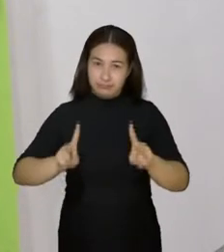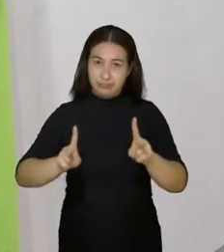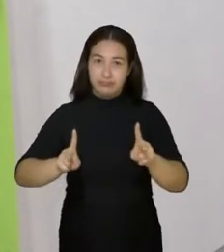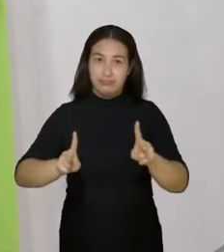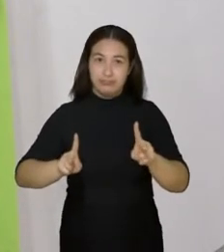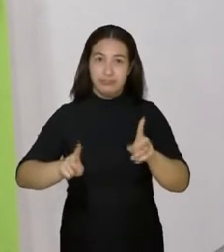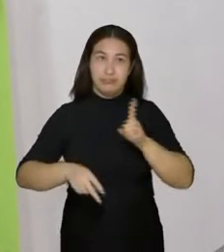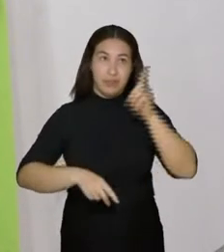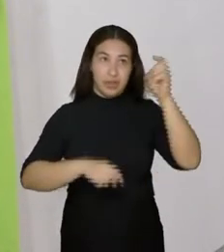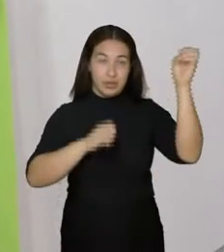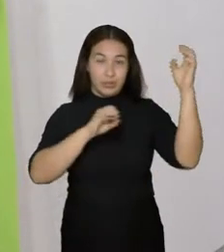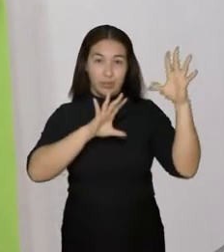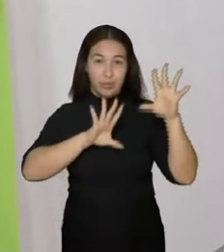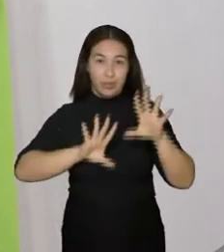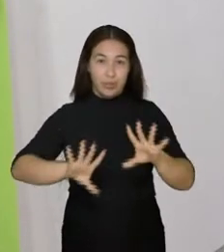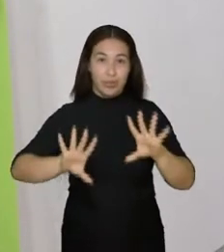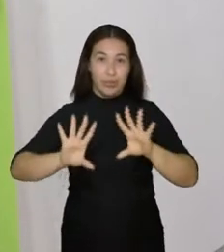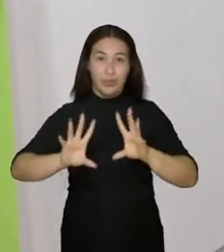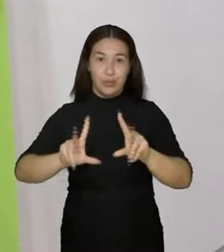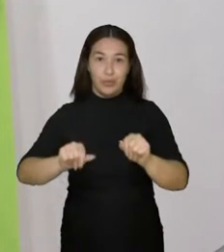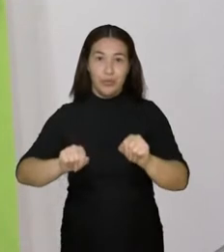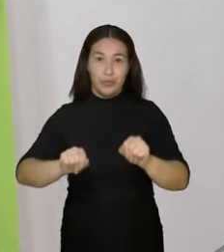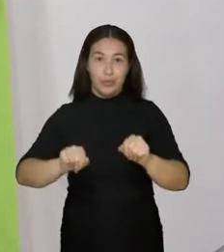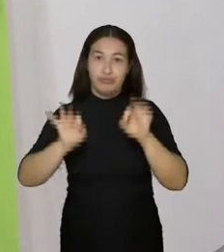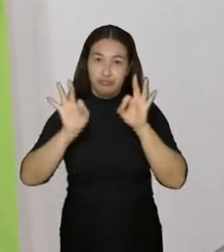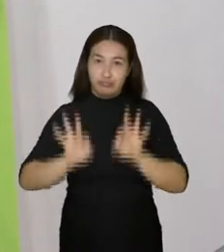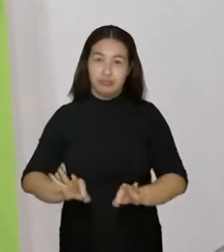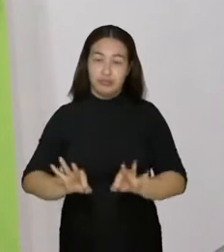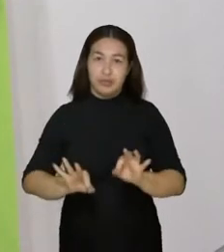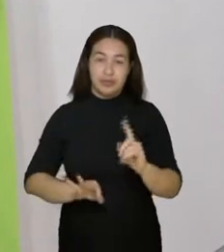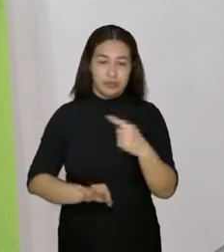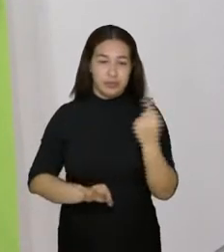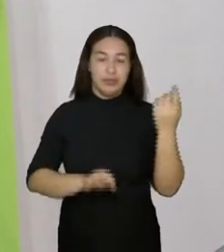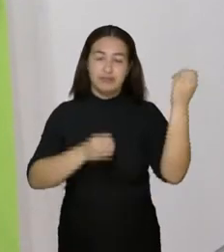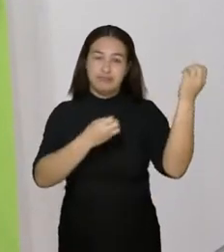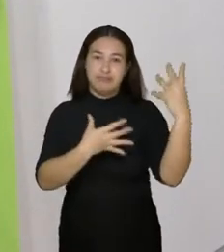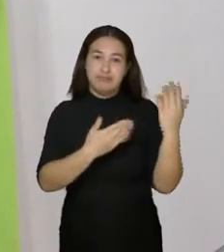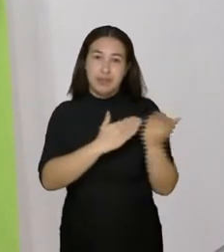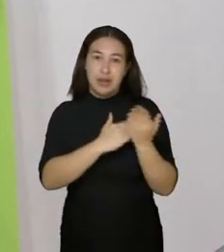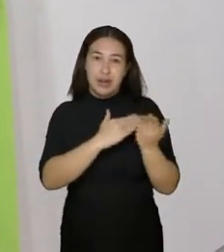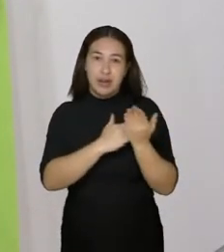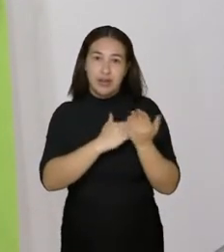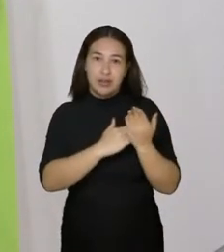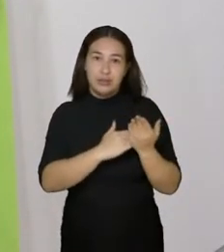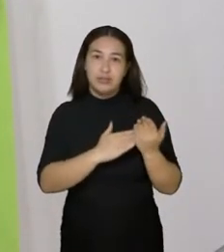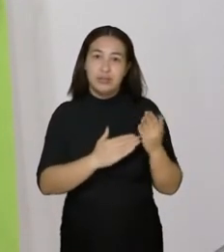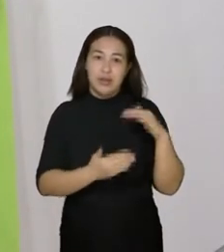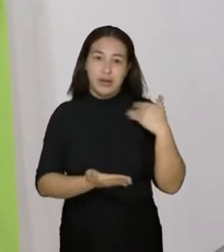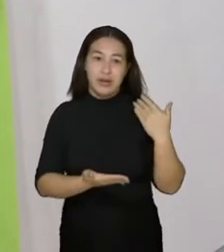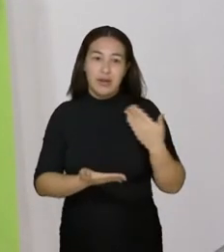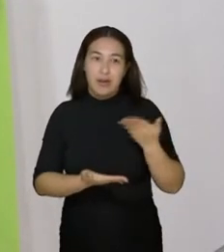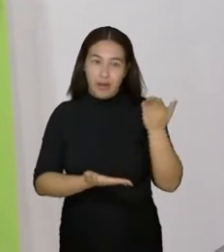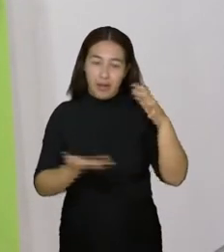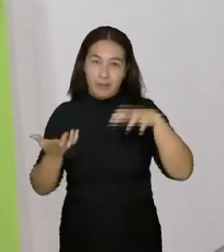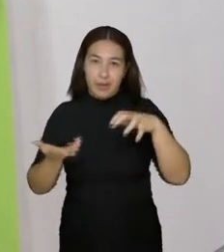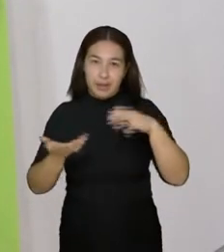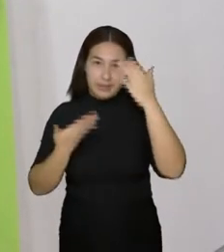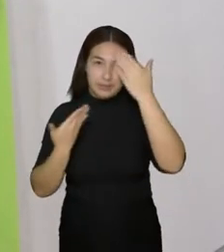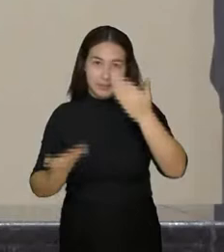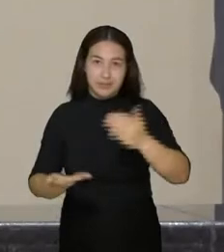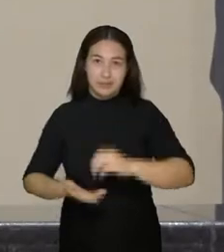e com a luz divina que certamente vai nos iluminar nessa longa caminhada lá em Brasília obrigado senhor